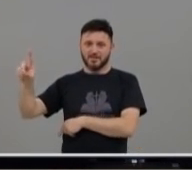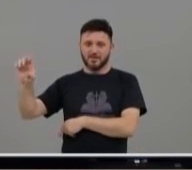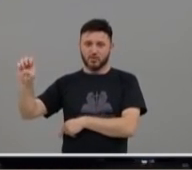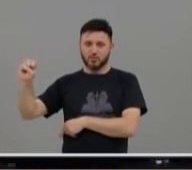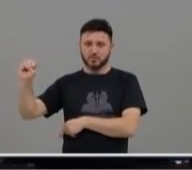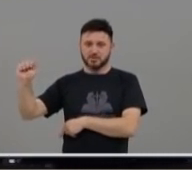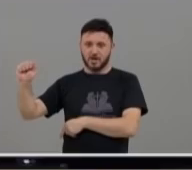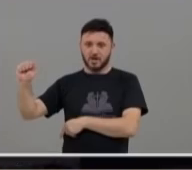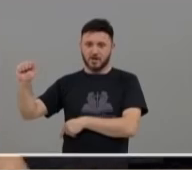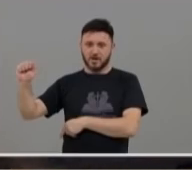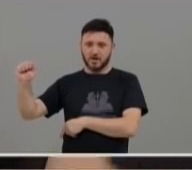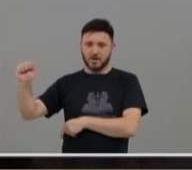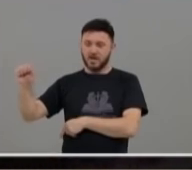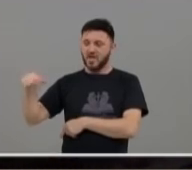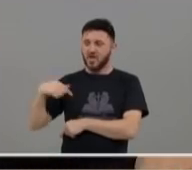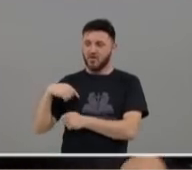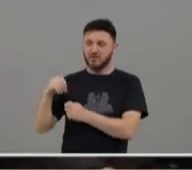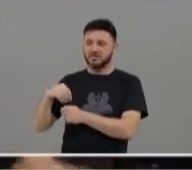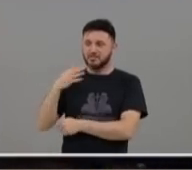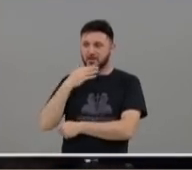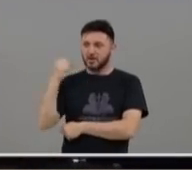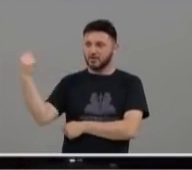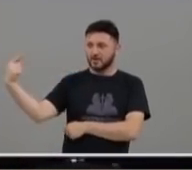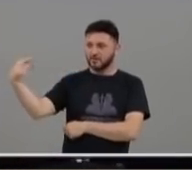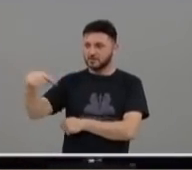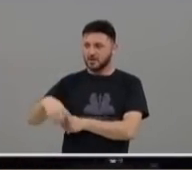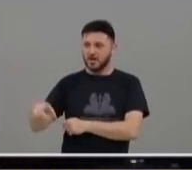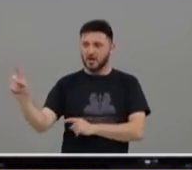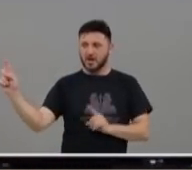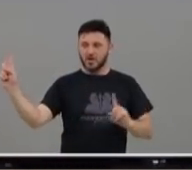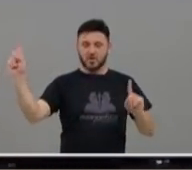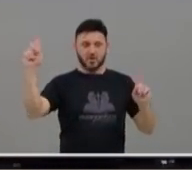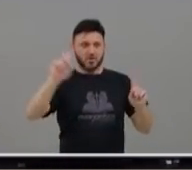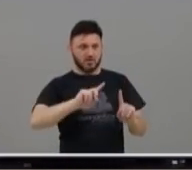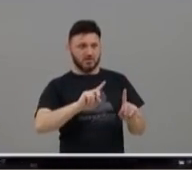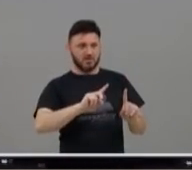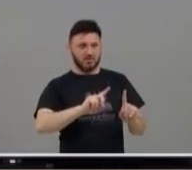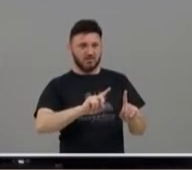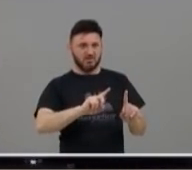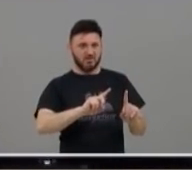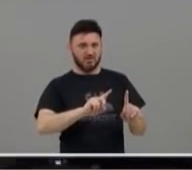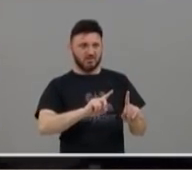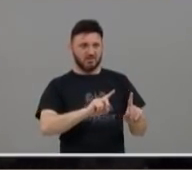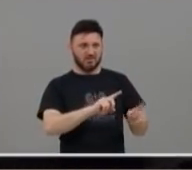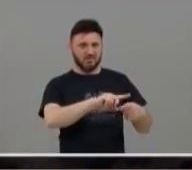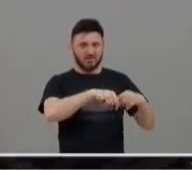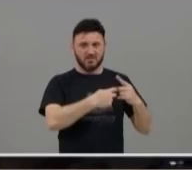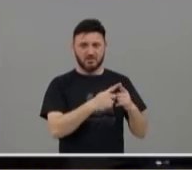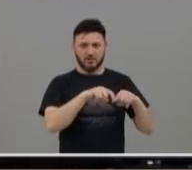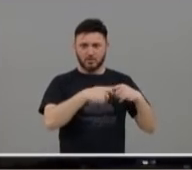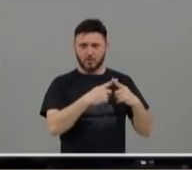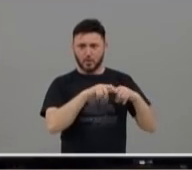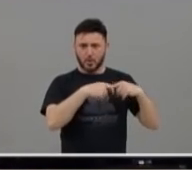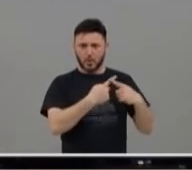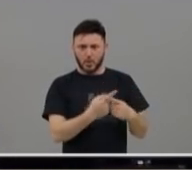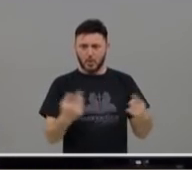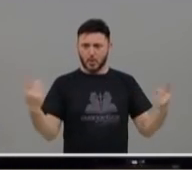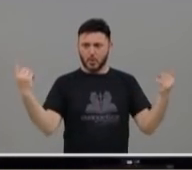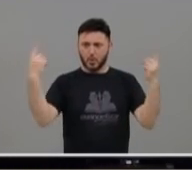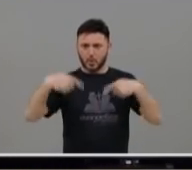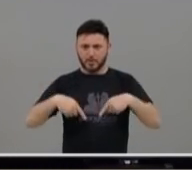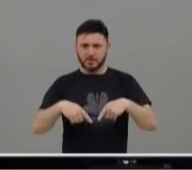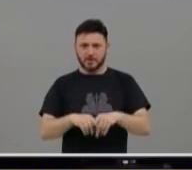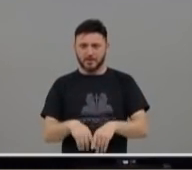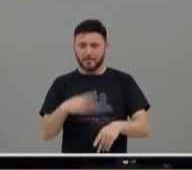sentiu desafiada, desceu, chegou até ela e começaram as duas a tecer. E claro que a deusa fez a colcha